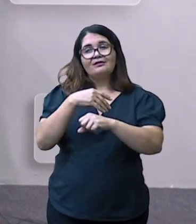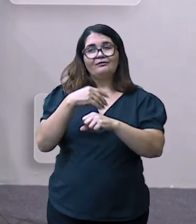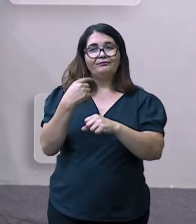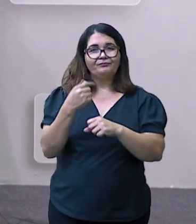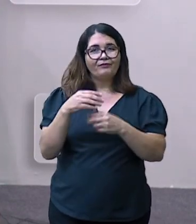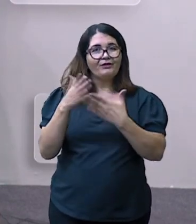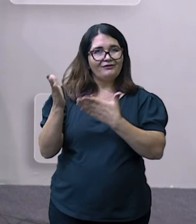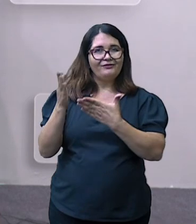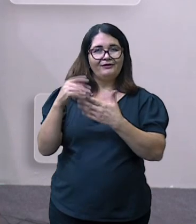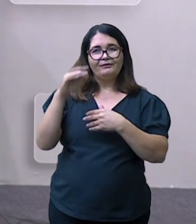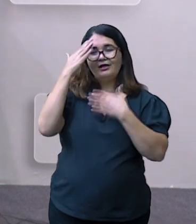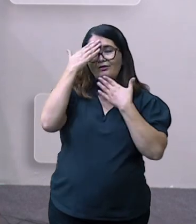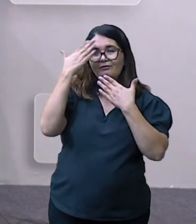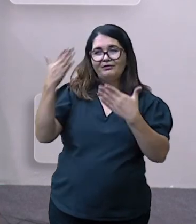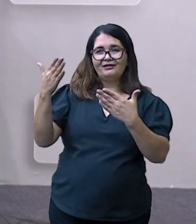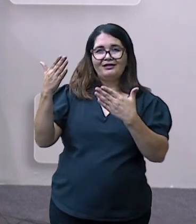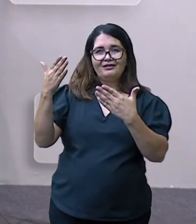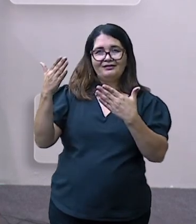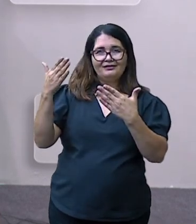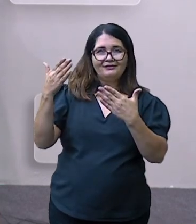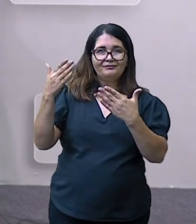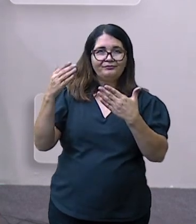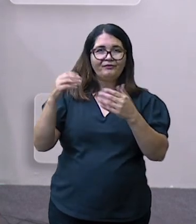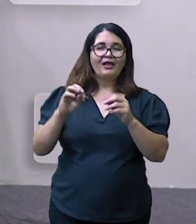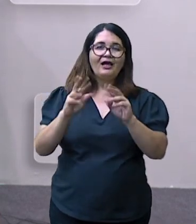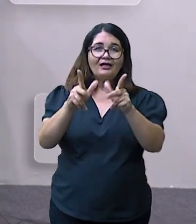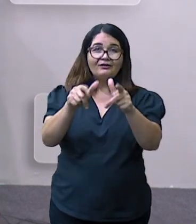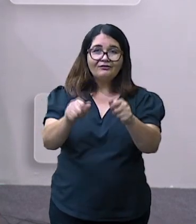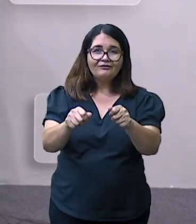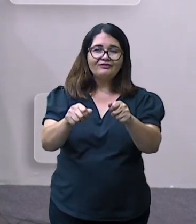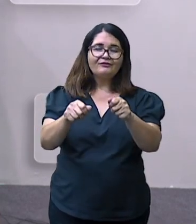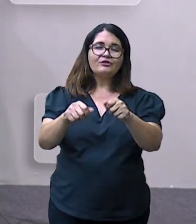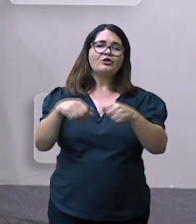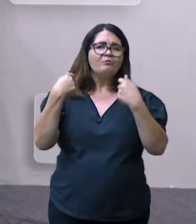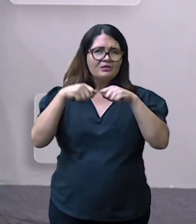vida. Muito obrigada, eu agradeço e sempre que precisar,